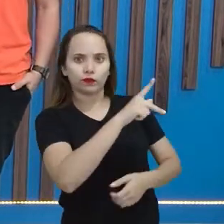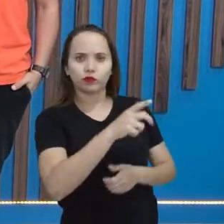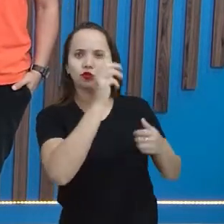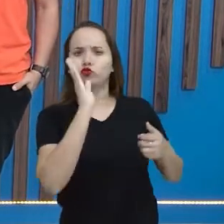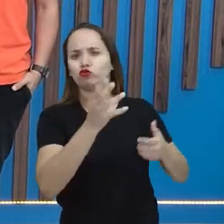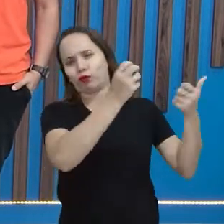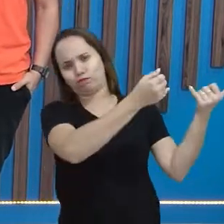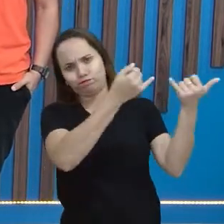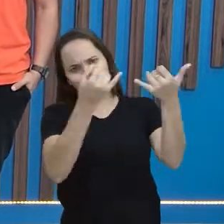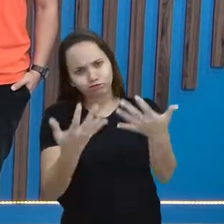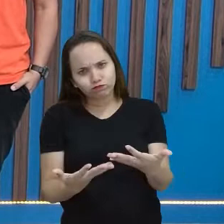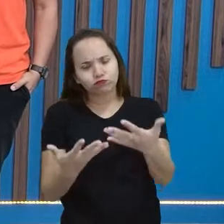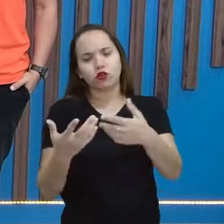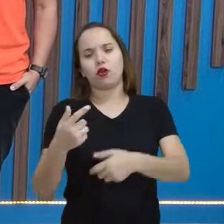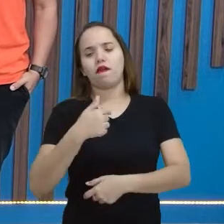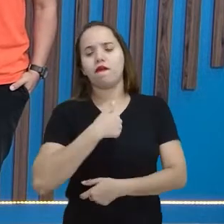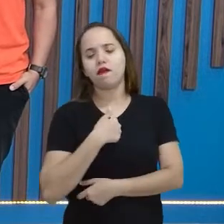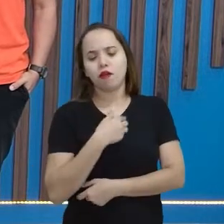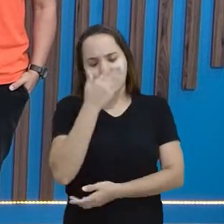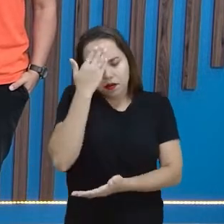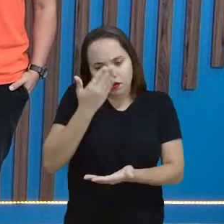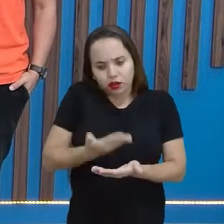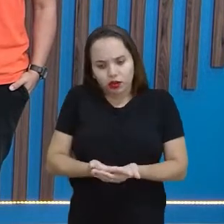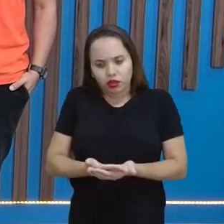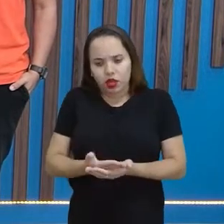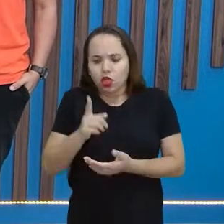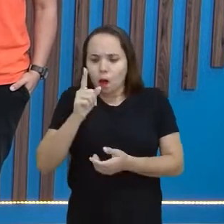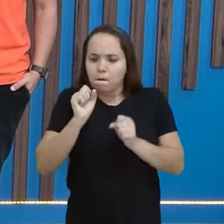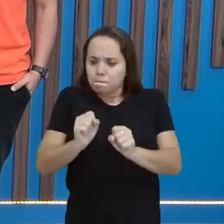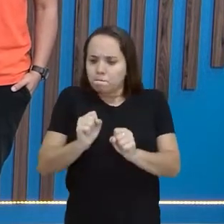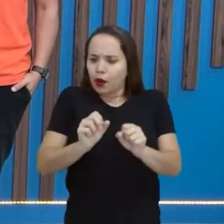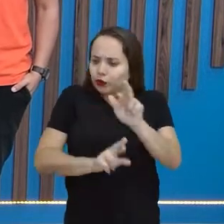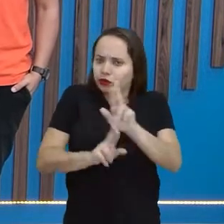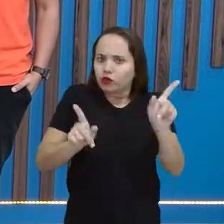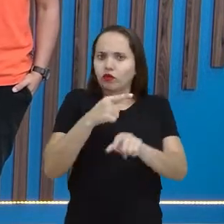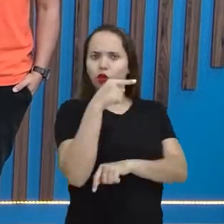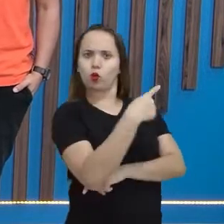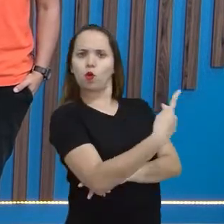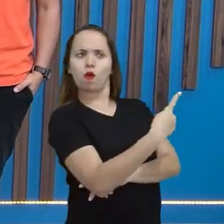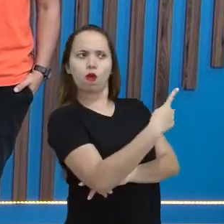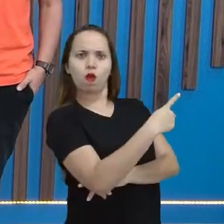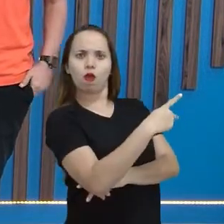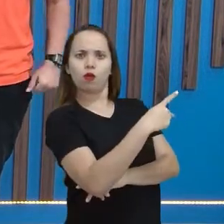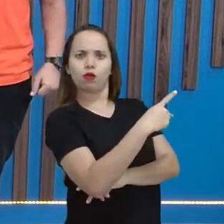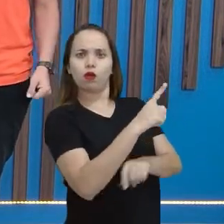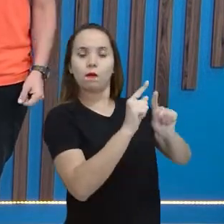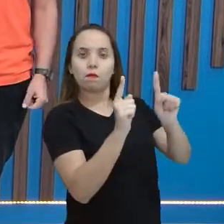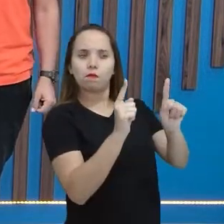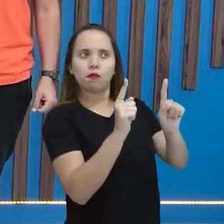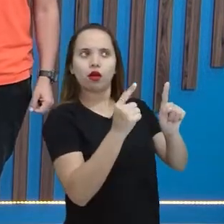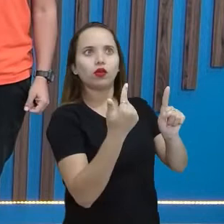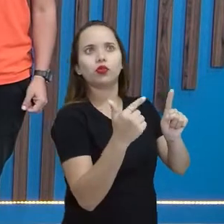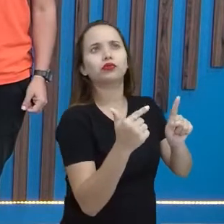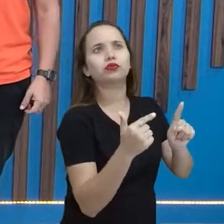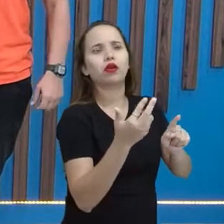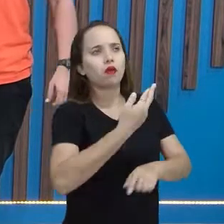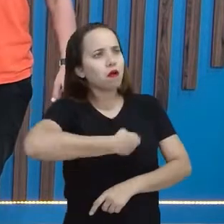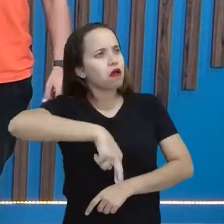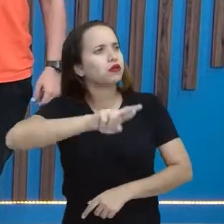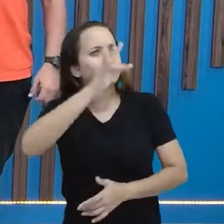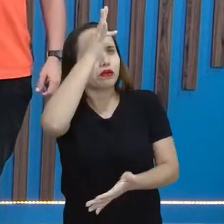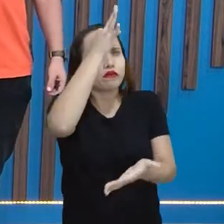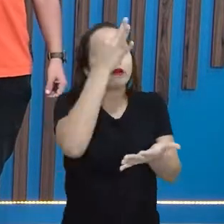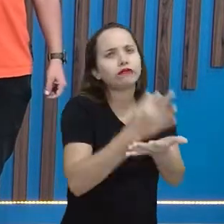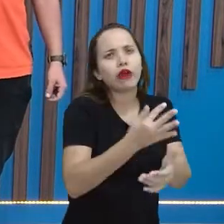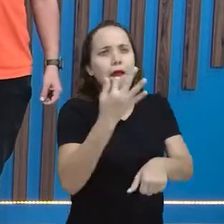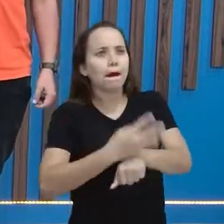gente, o que eu acredito pode ser diferente do que ele acredita. Mas não existe essa fé, essa religião, essas